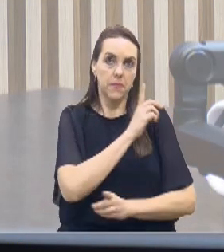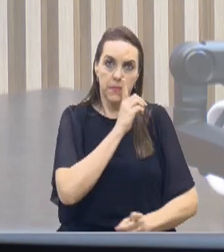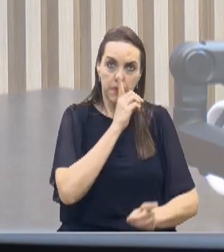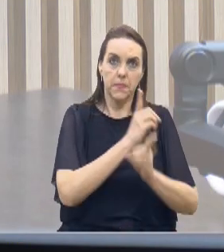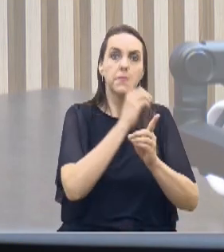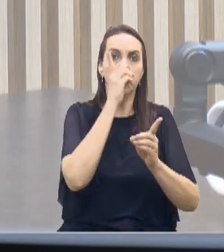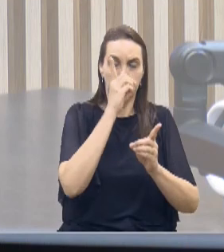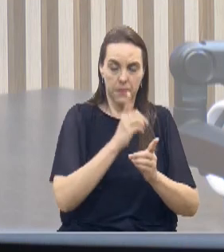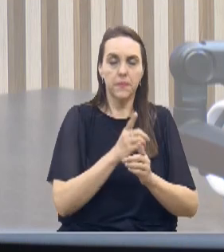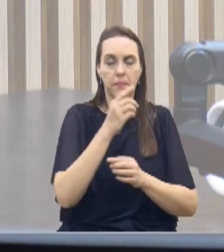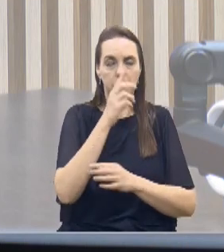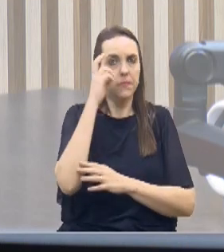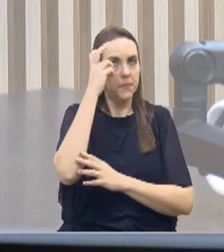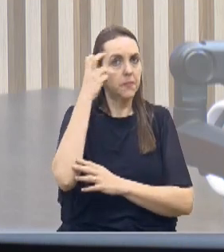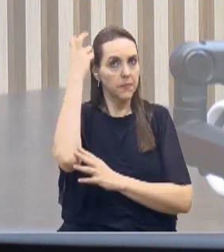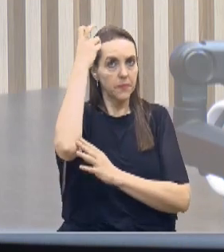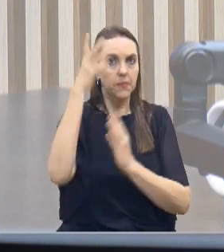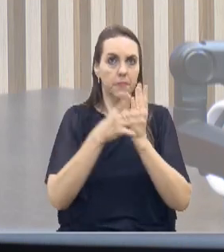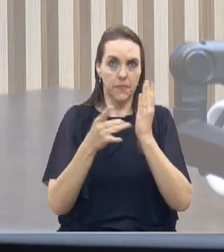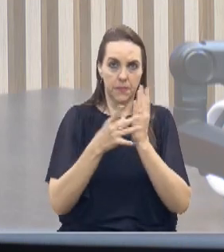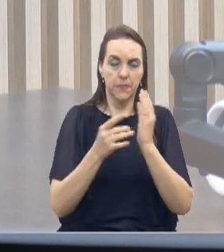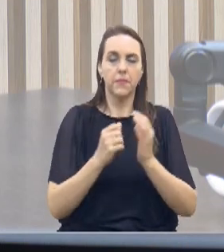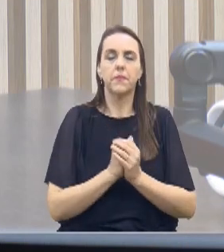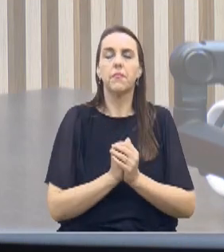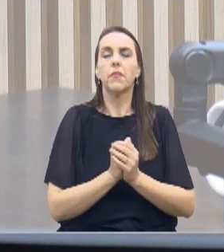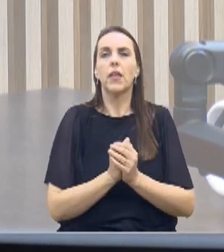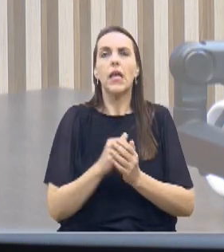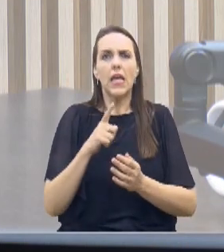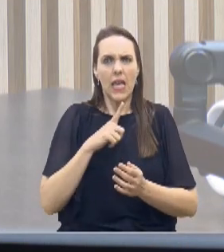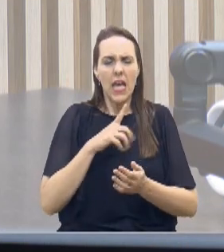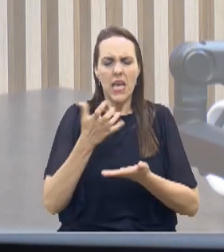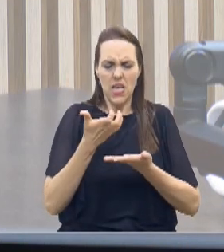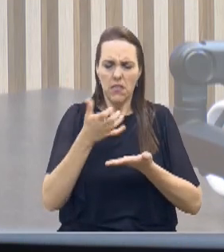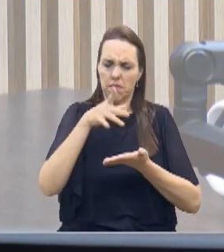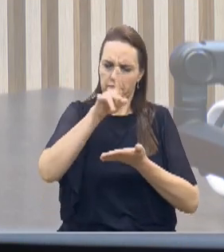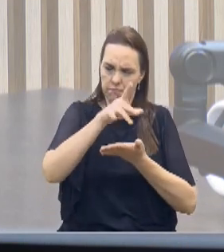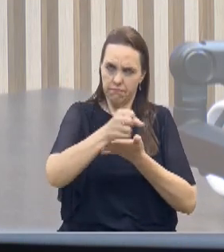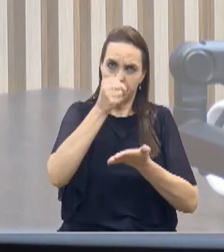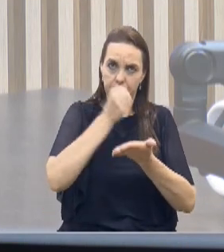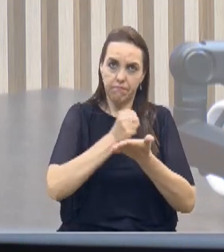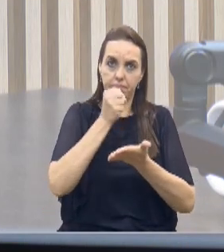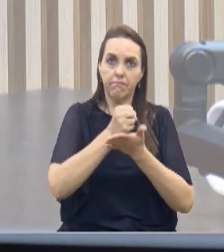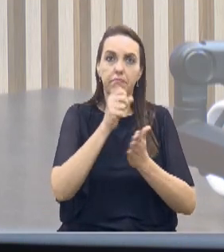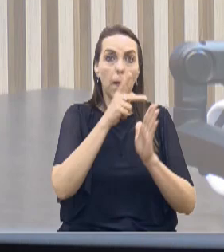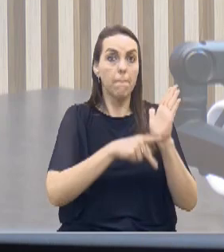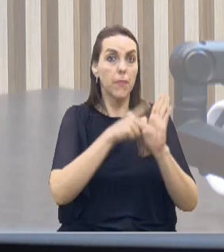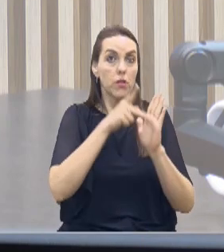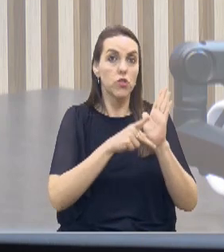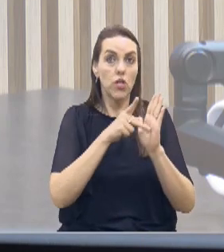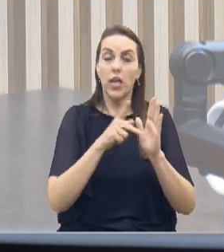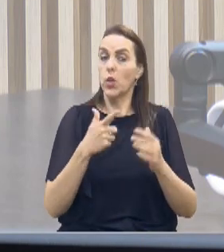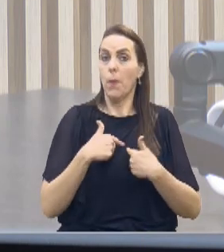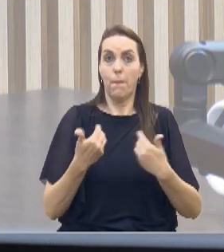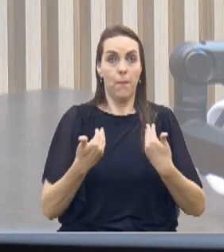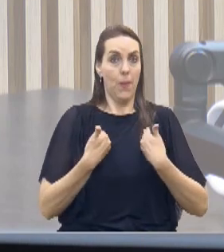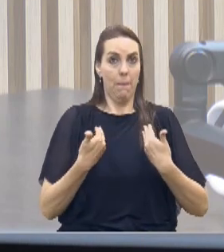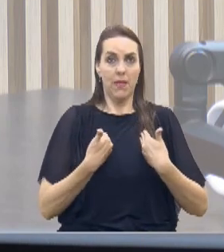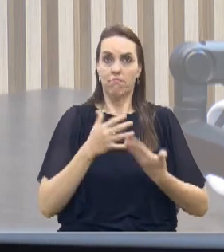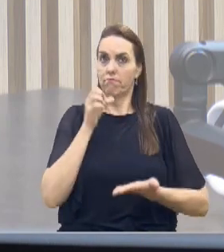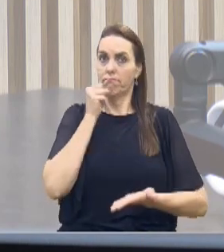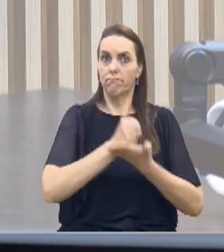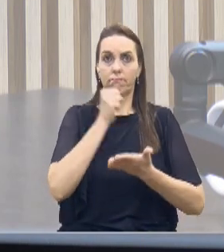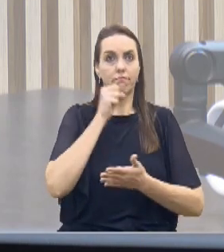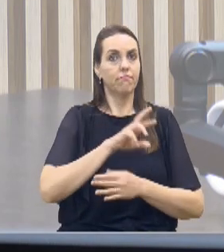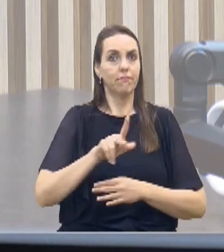O projeto, quando veio para cá, quando eu quis protocolar, eu disse, olha, ele vai ter visto de origem, porque ele não deveria ser protocolado por mim, que cria